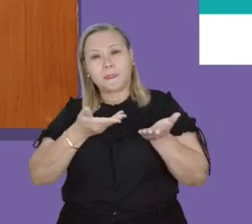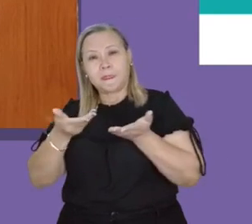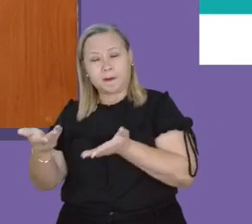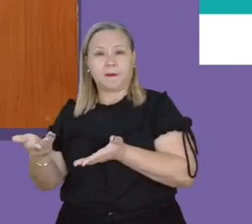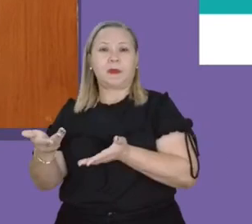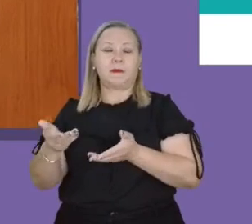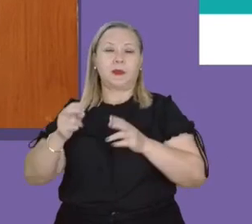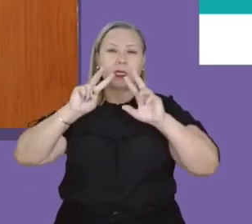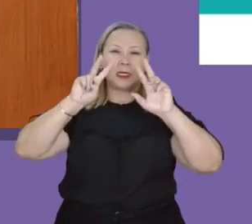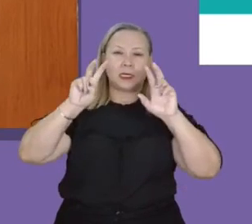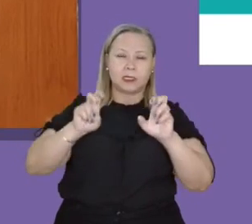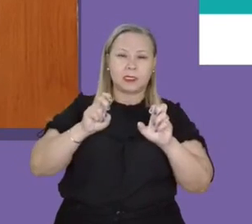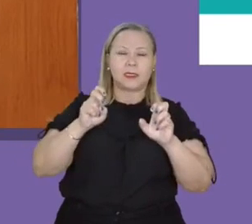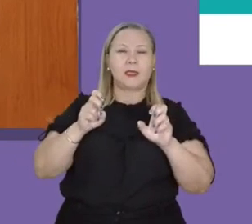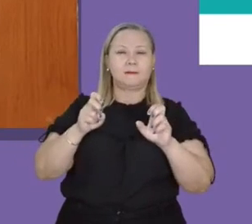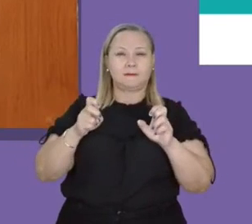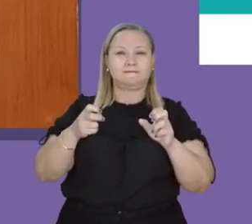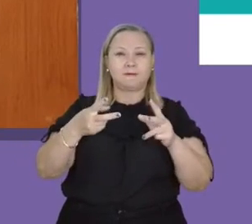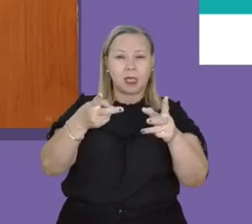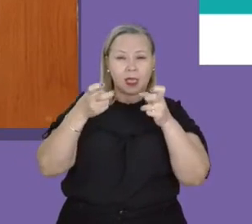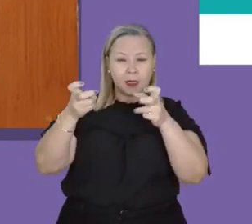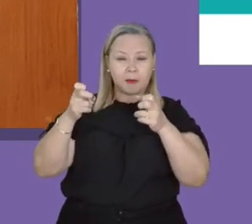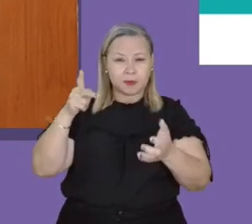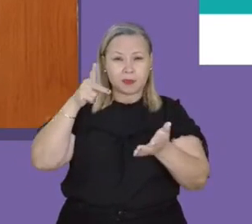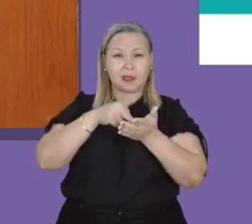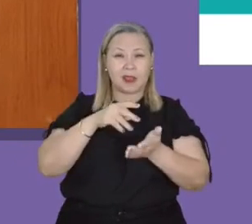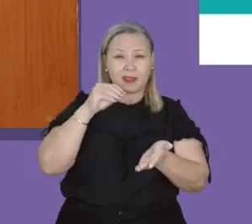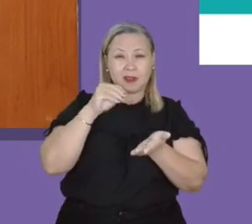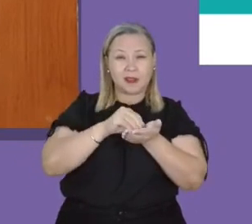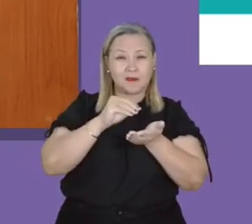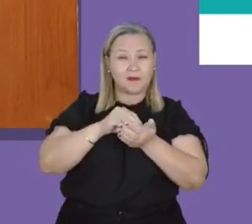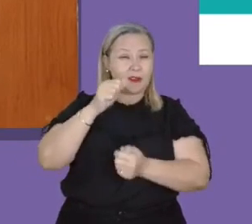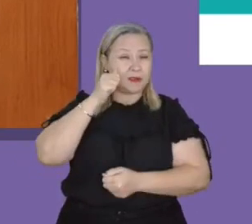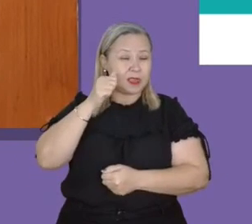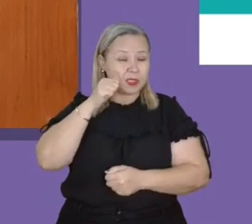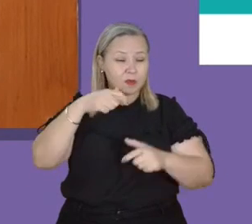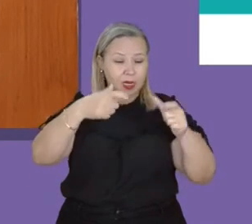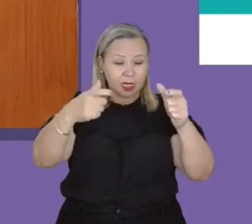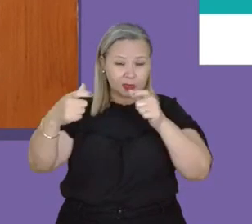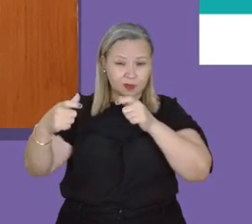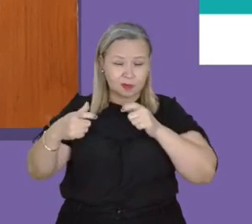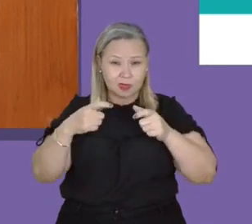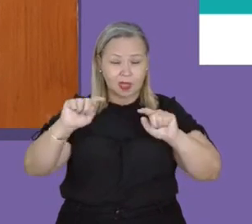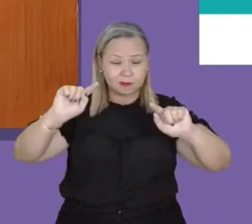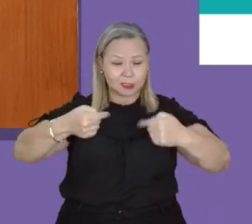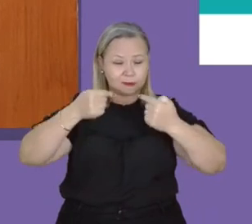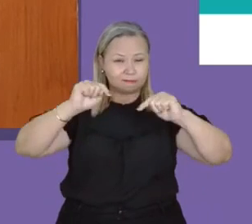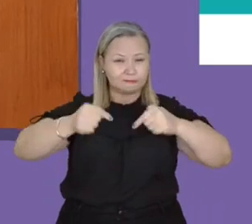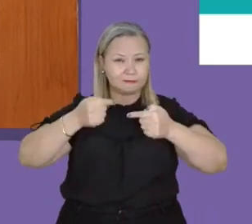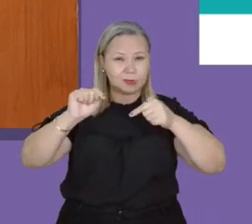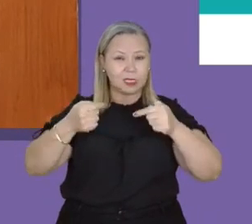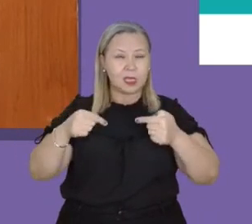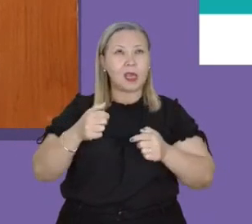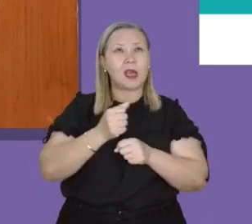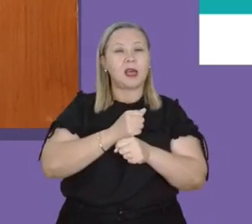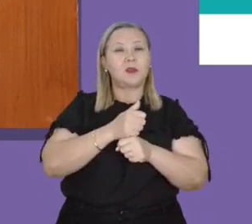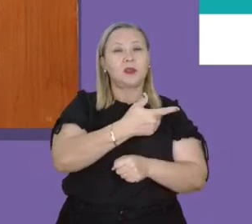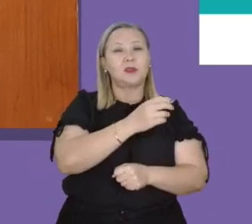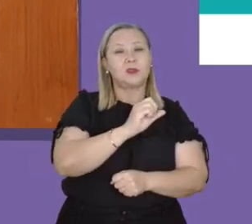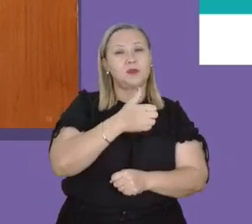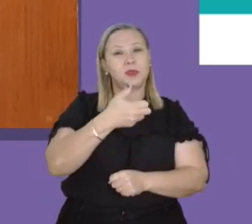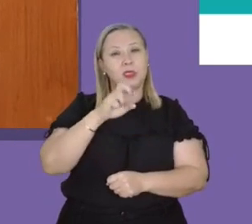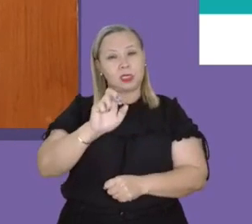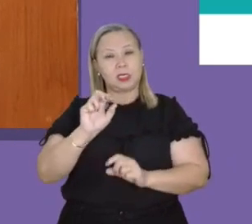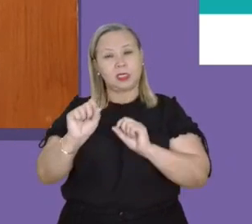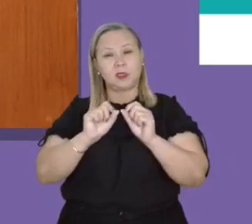me deparando com a realidade da nossa ausência nos espaços que eu me senti provocada lá em 2015 para ser